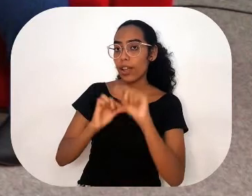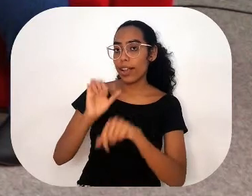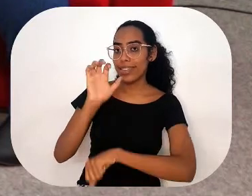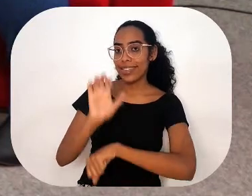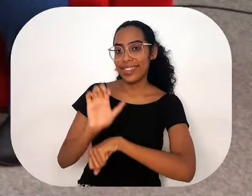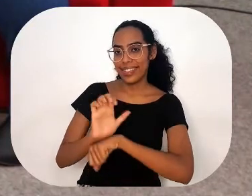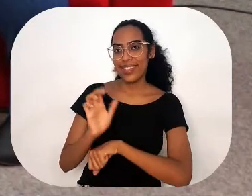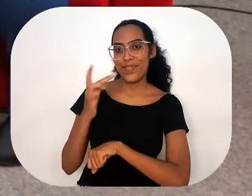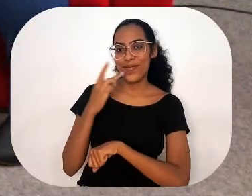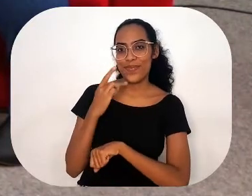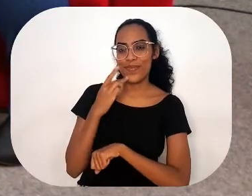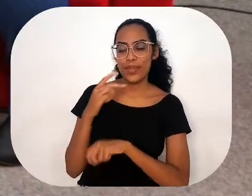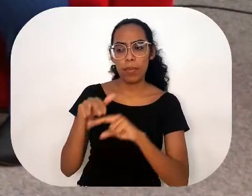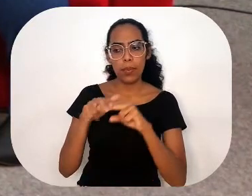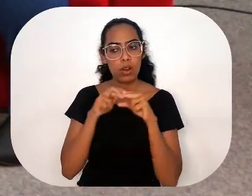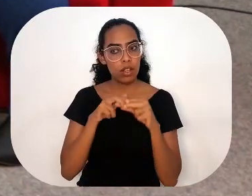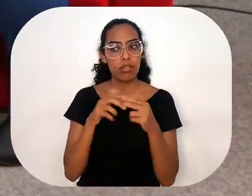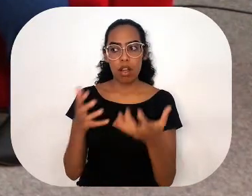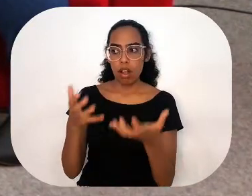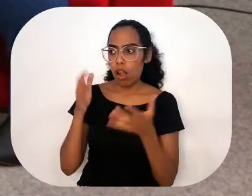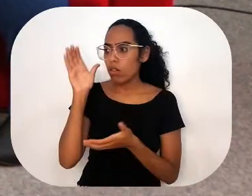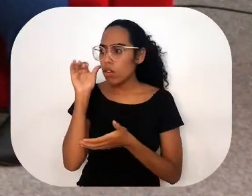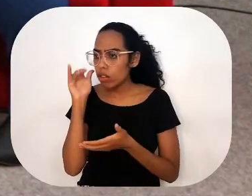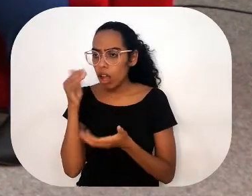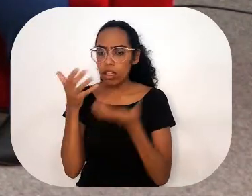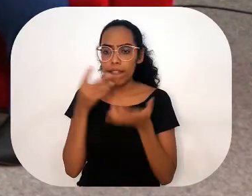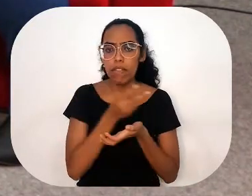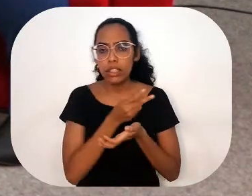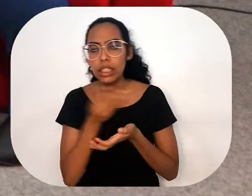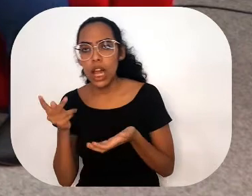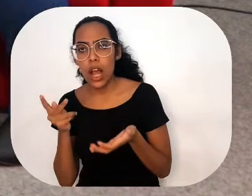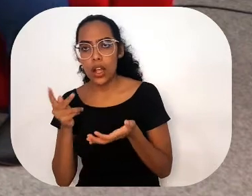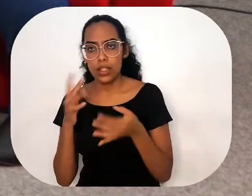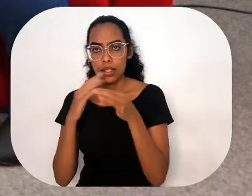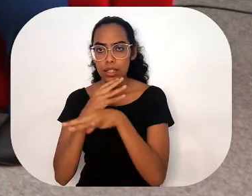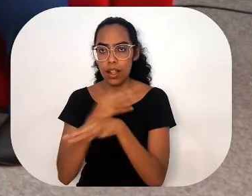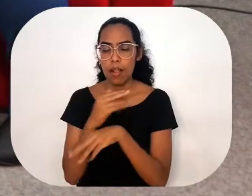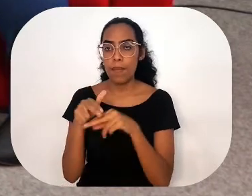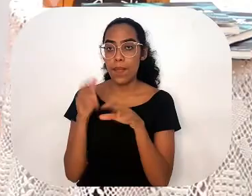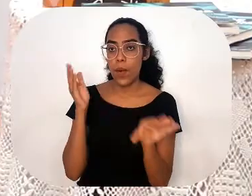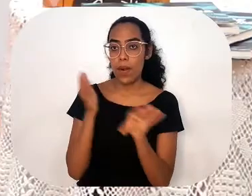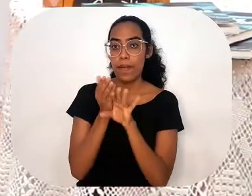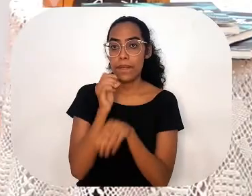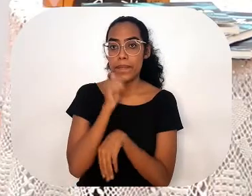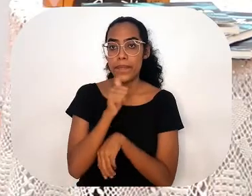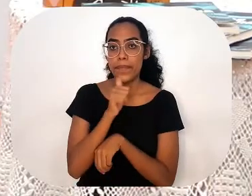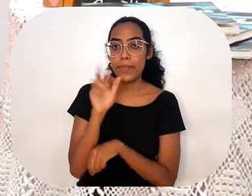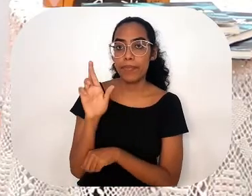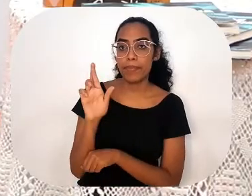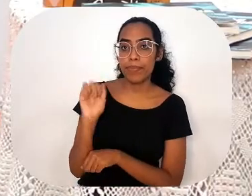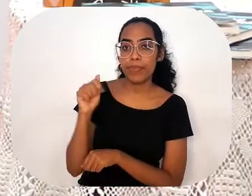lei a Raquel de Queiroz né e acaba inclusive visitando os lugares em consequência disso em consequência dessa leitura